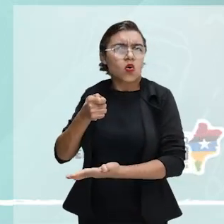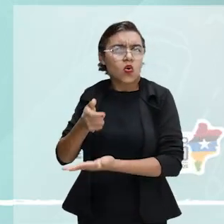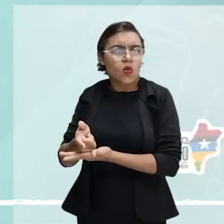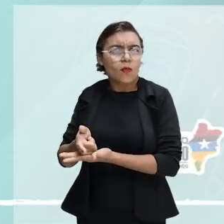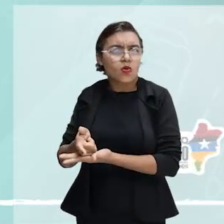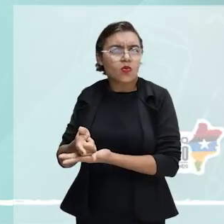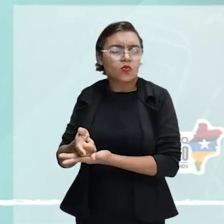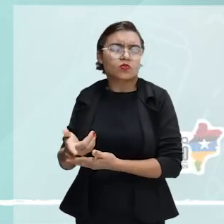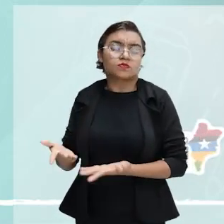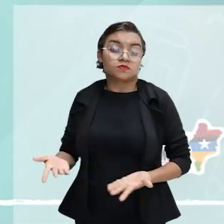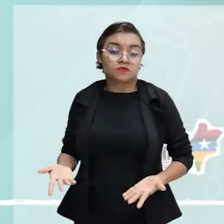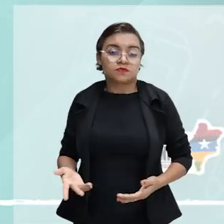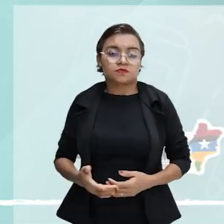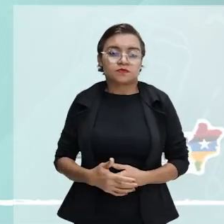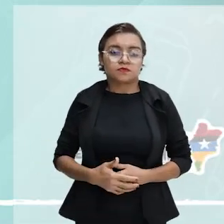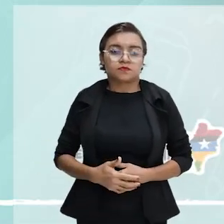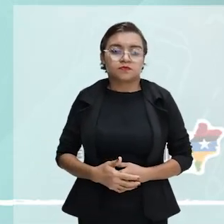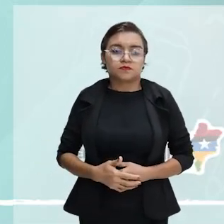novo.